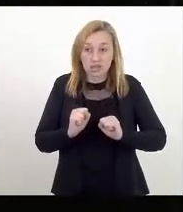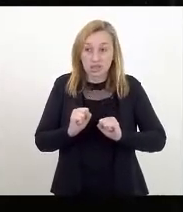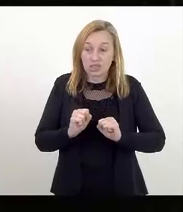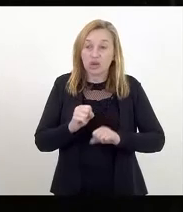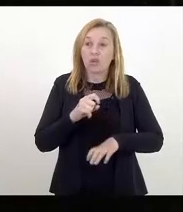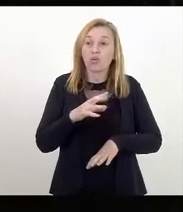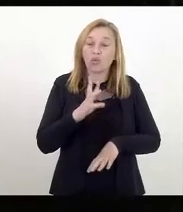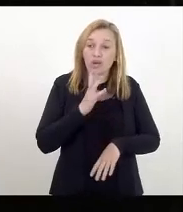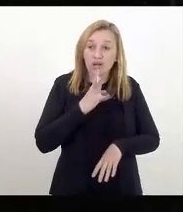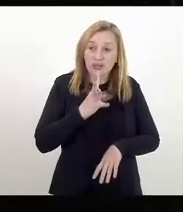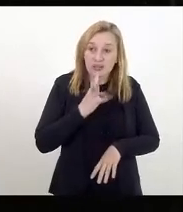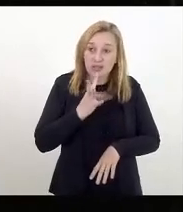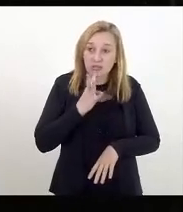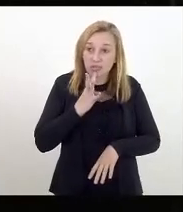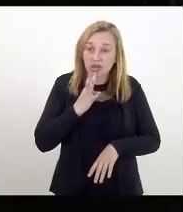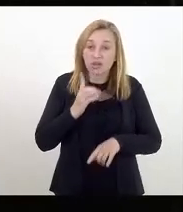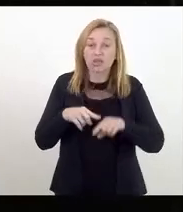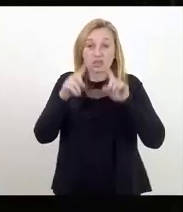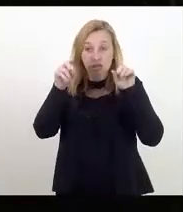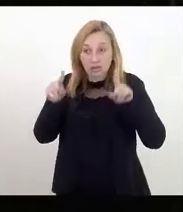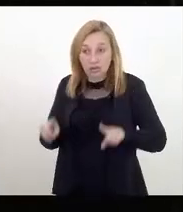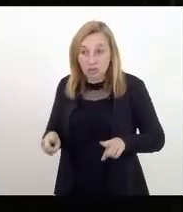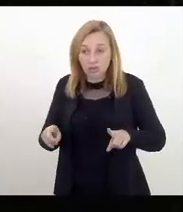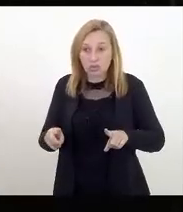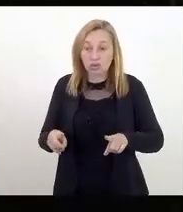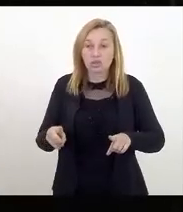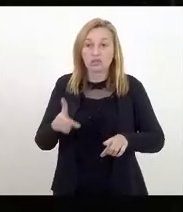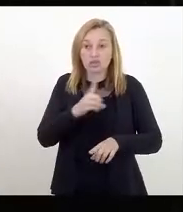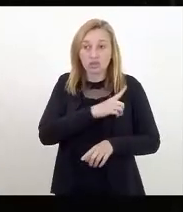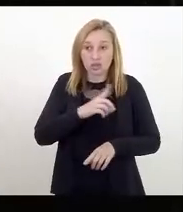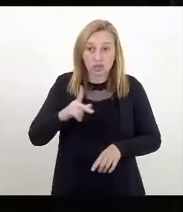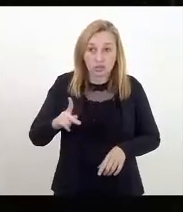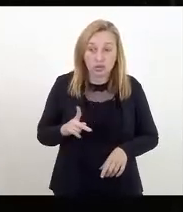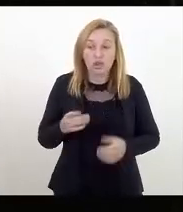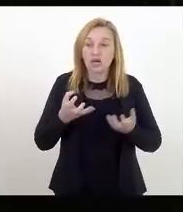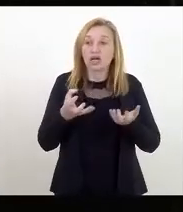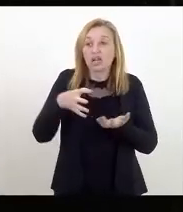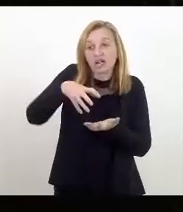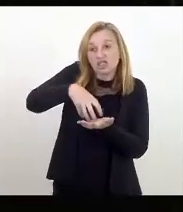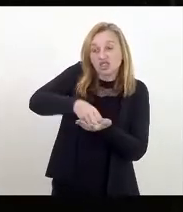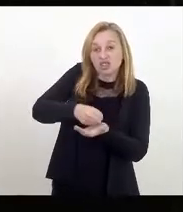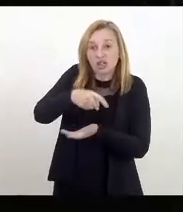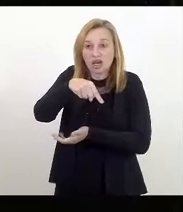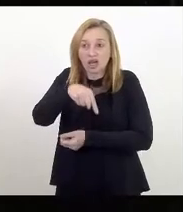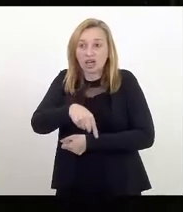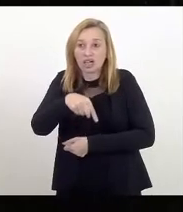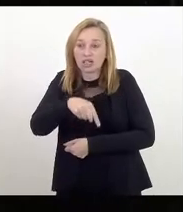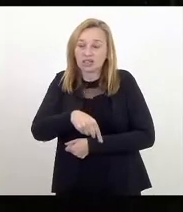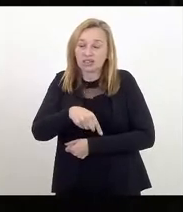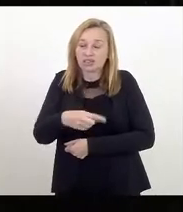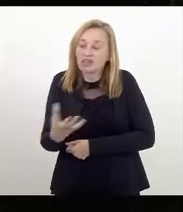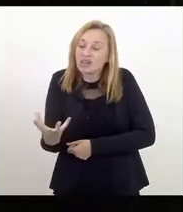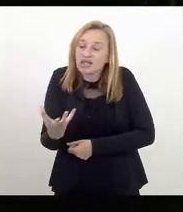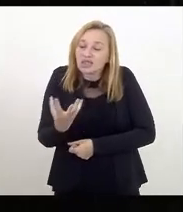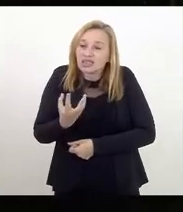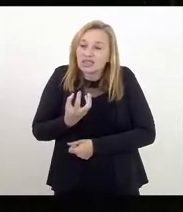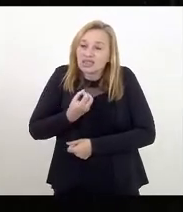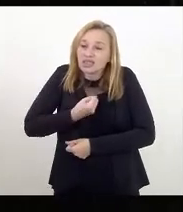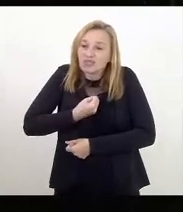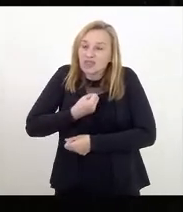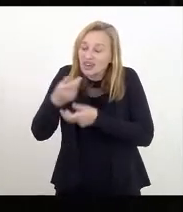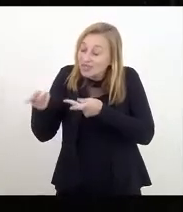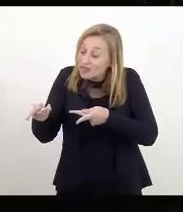reconhecimento aos servidores da defensoria. Quero registrar aqui que recebi a